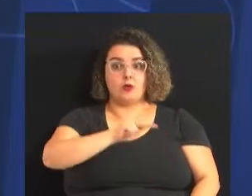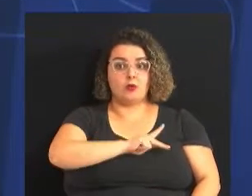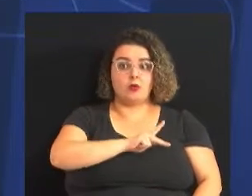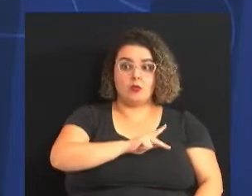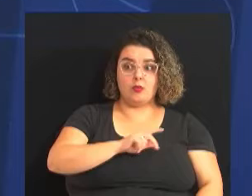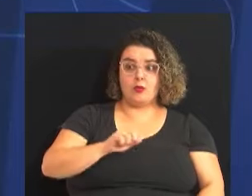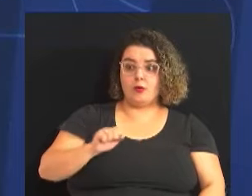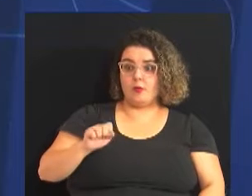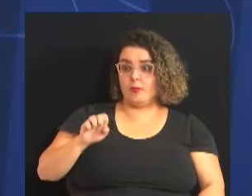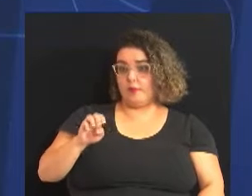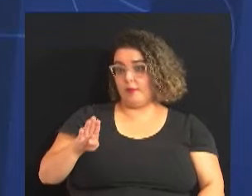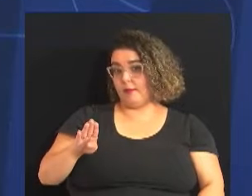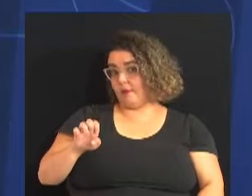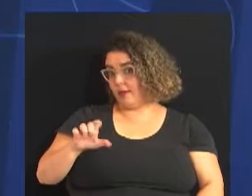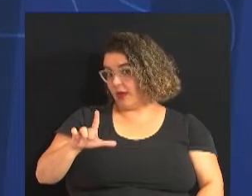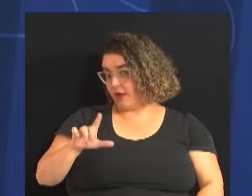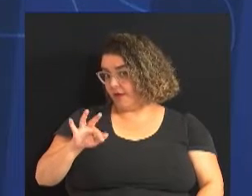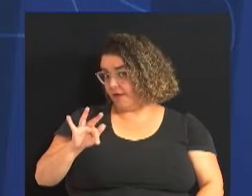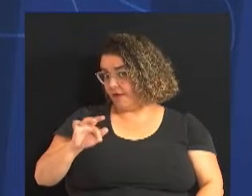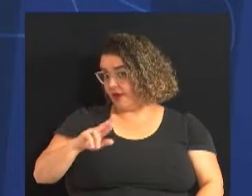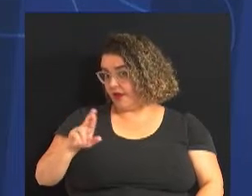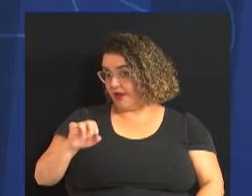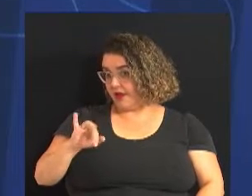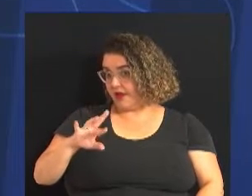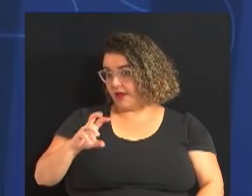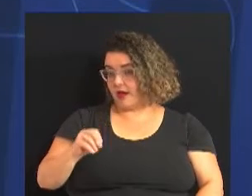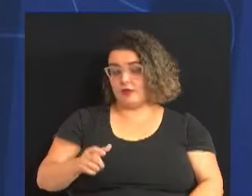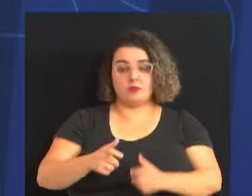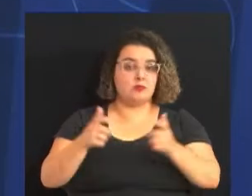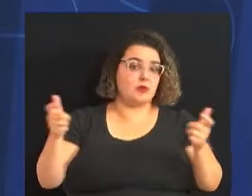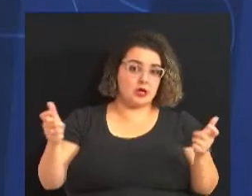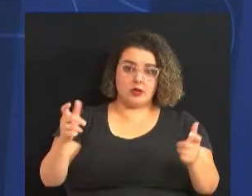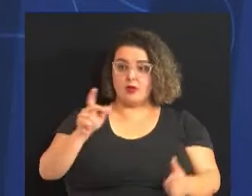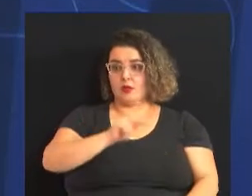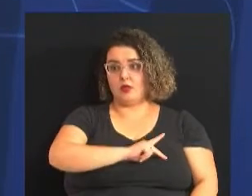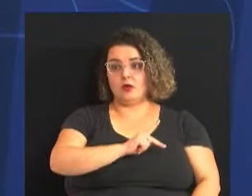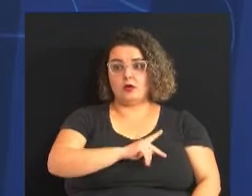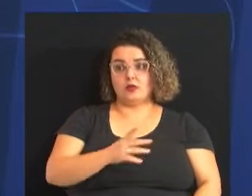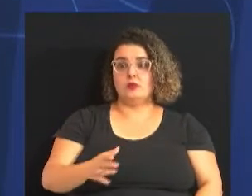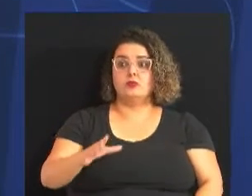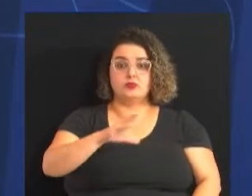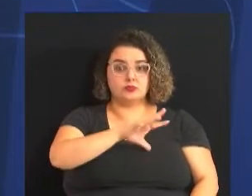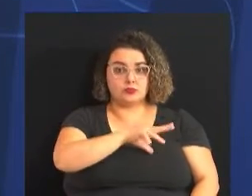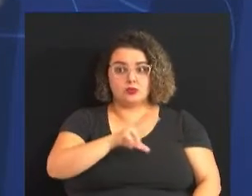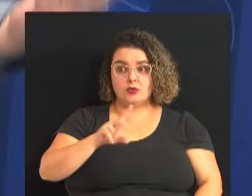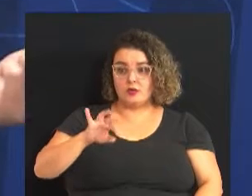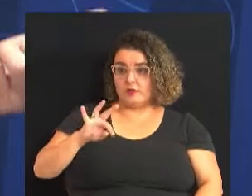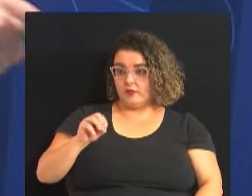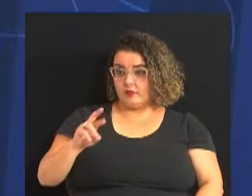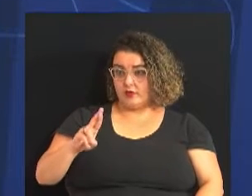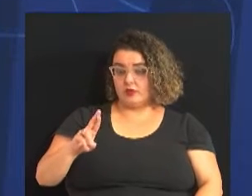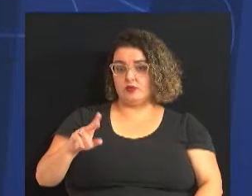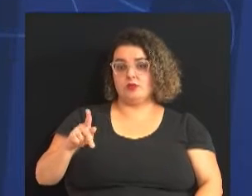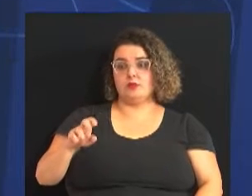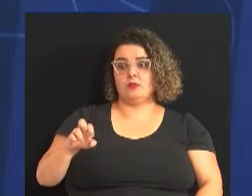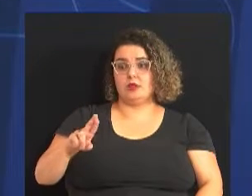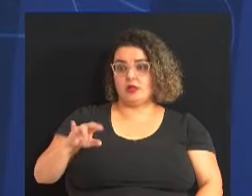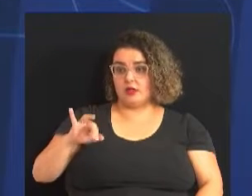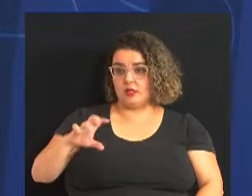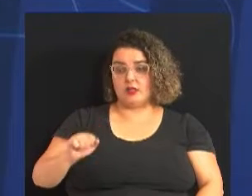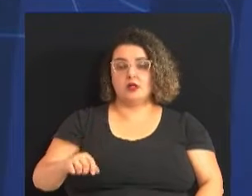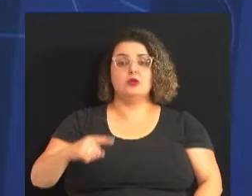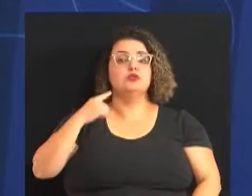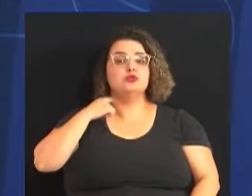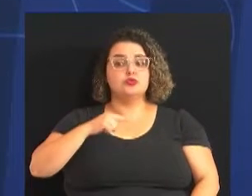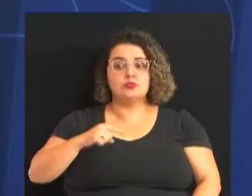Ferreira, talvez um dos maiores treinadores da história do clube, tem o Corinthians com o Vitor Pereira, tem o Atlético Mineiro com o Turco